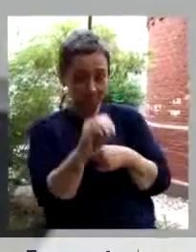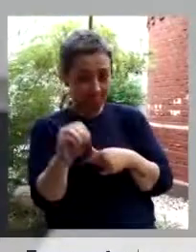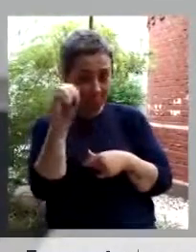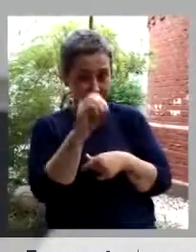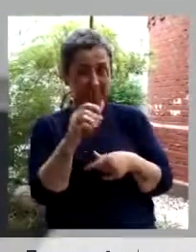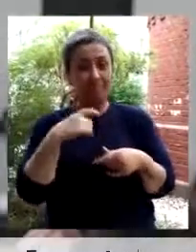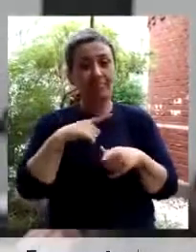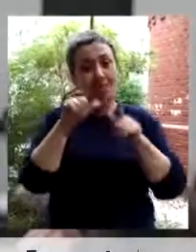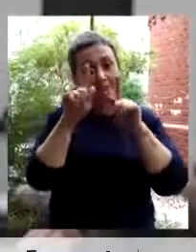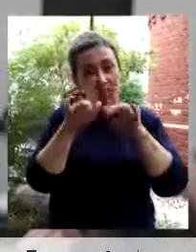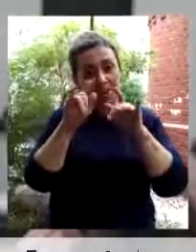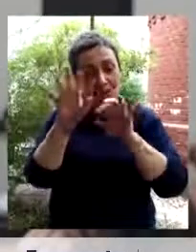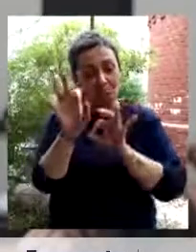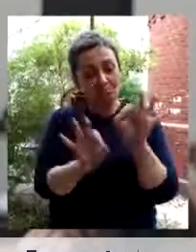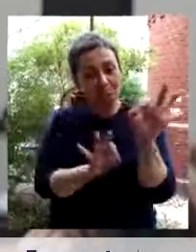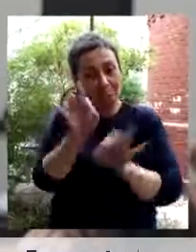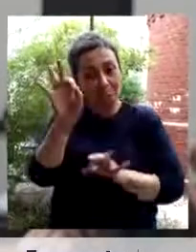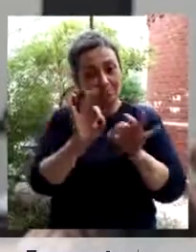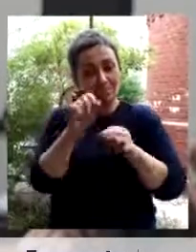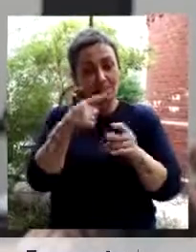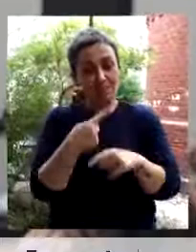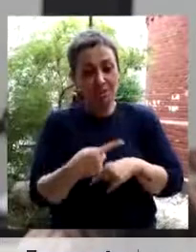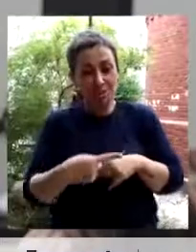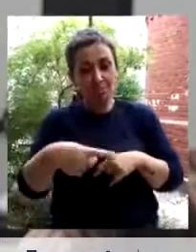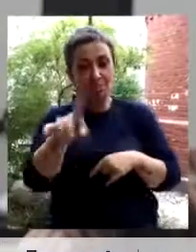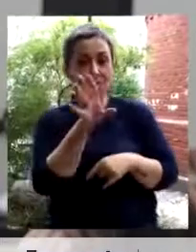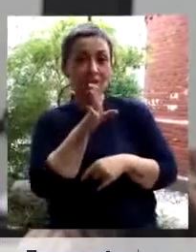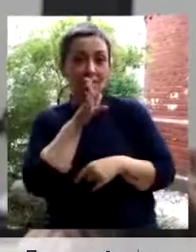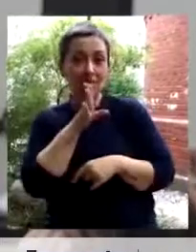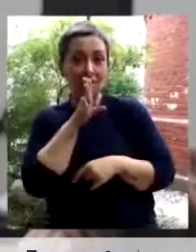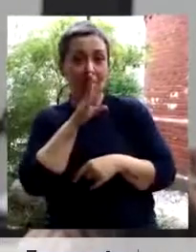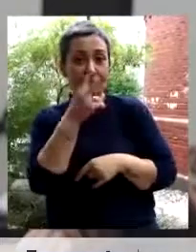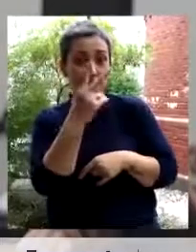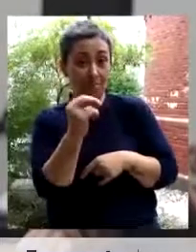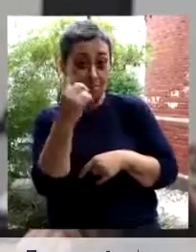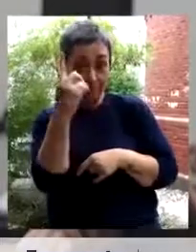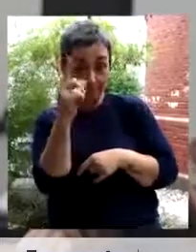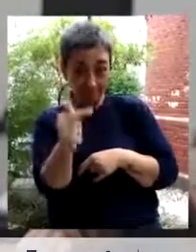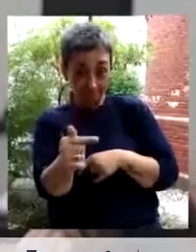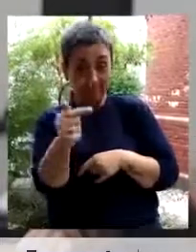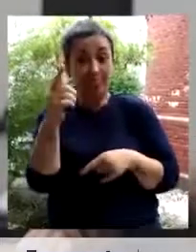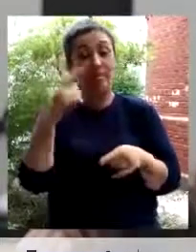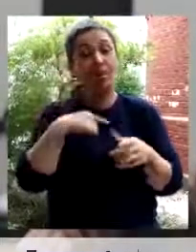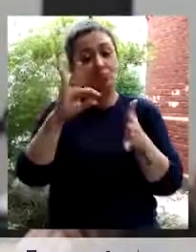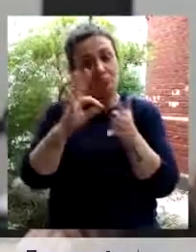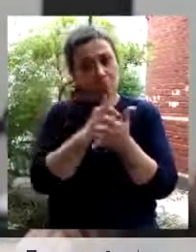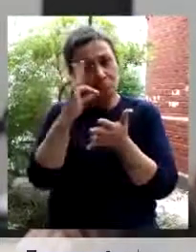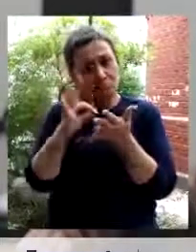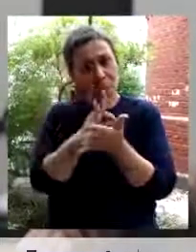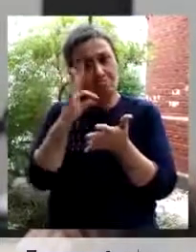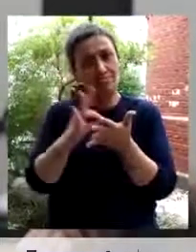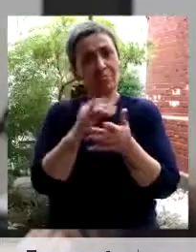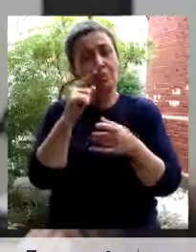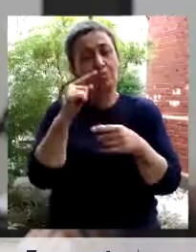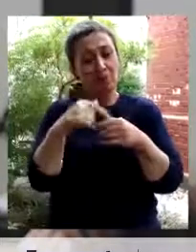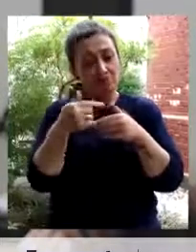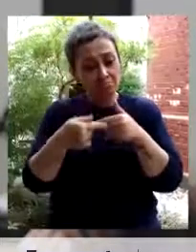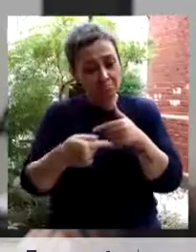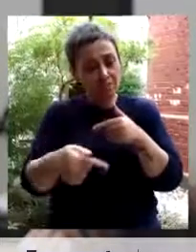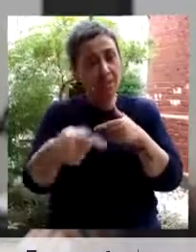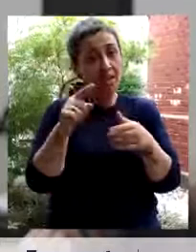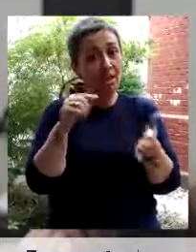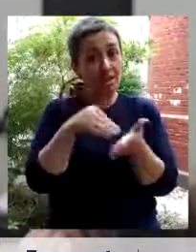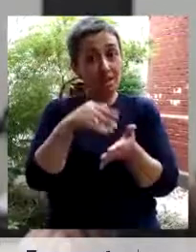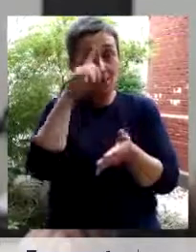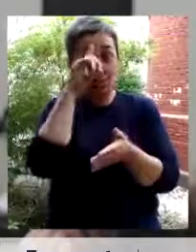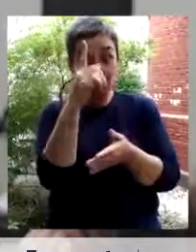de outubro. Guarulhos se prepara para a Semana do Conhecimento 2017. As inscrições foram prorrogadas